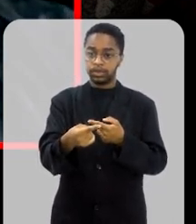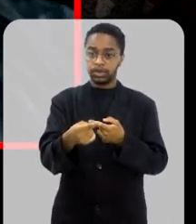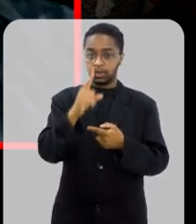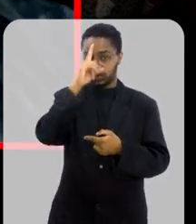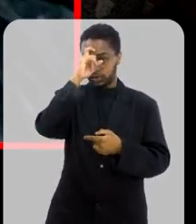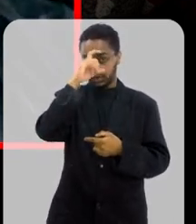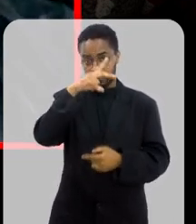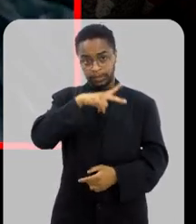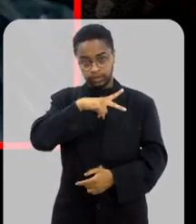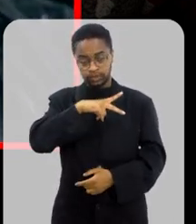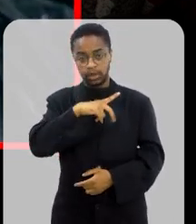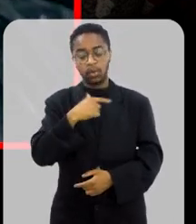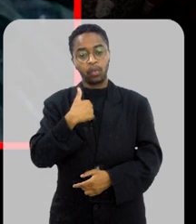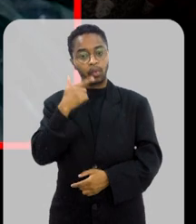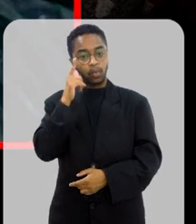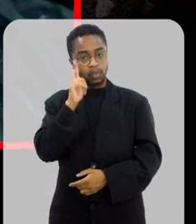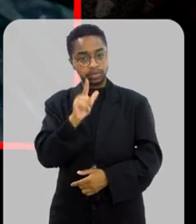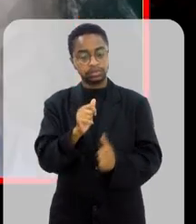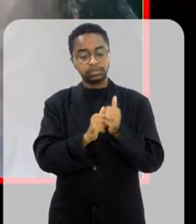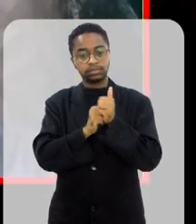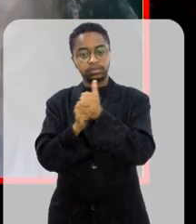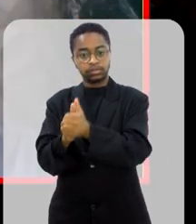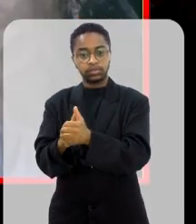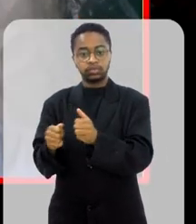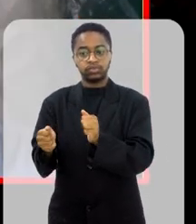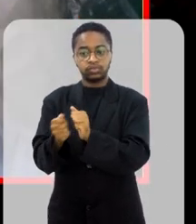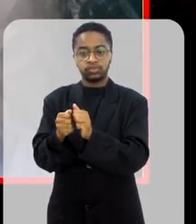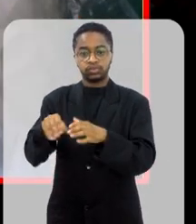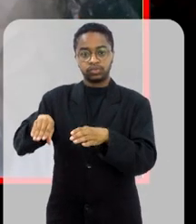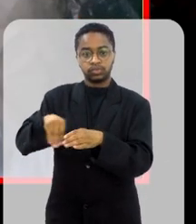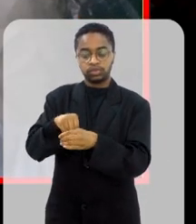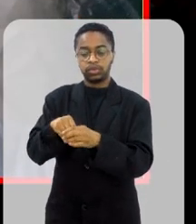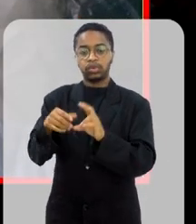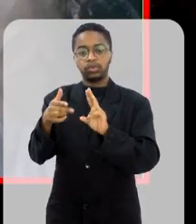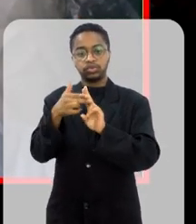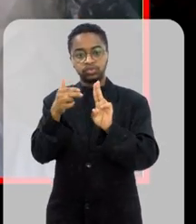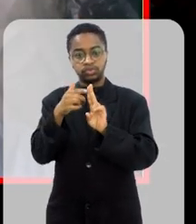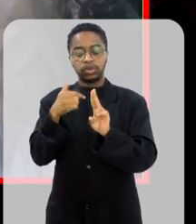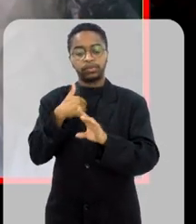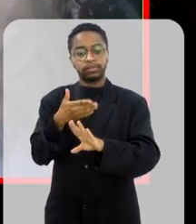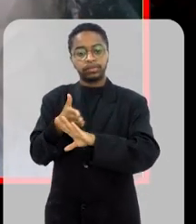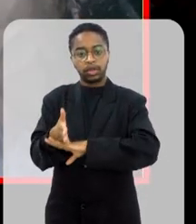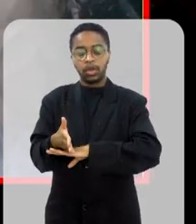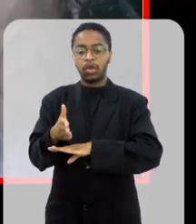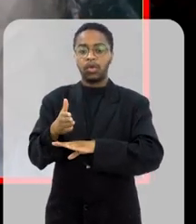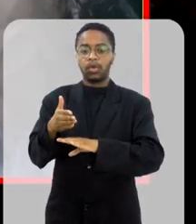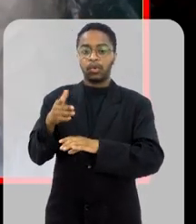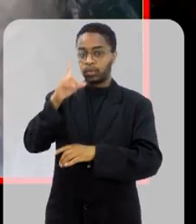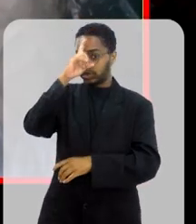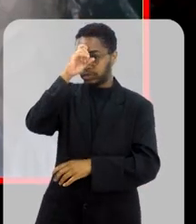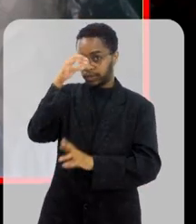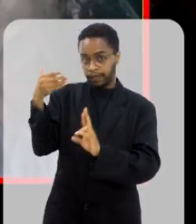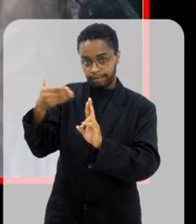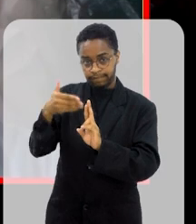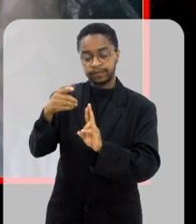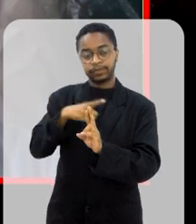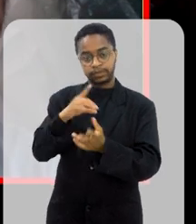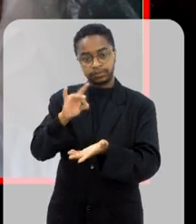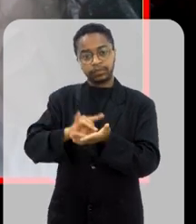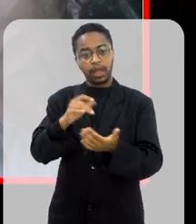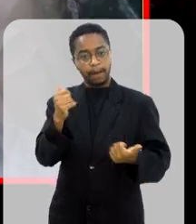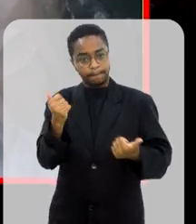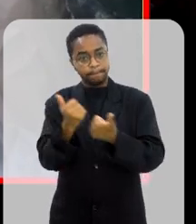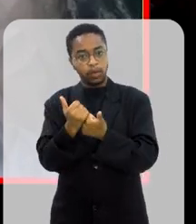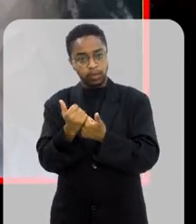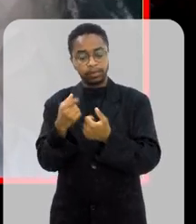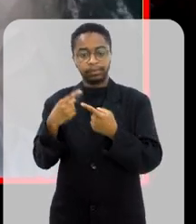E depois de no hospital particular, eu consegui o acompanhamento pelo SUS, que aí eu fui para um hospital de referência, um hospital onde tinha realmente apoio,